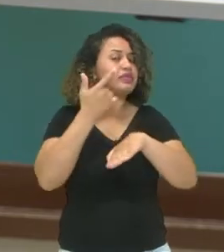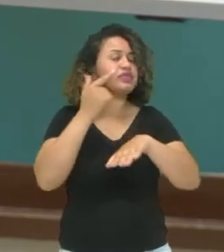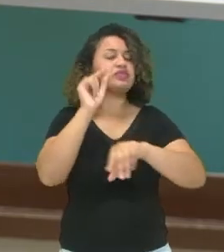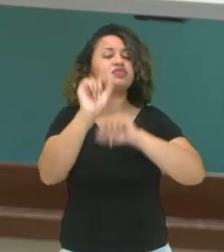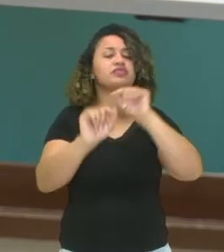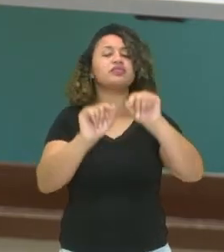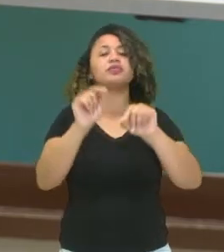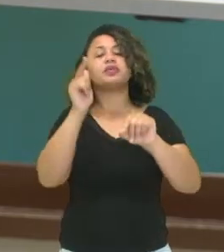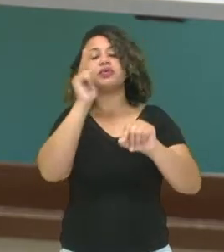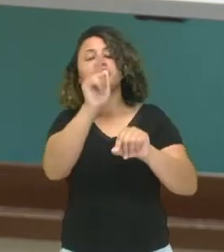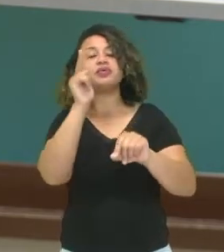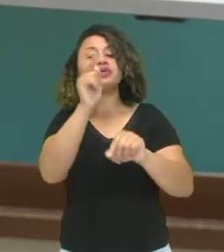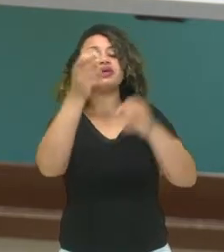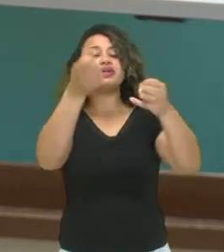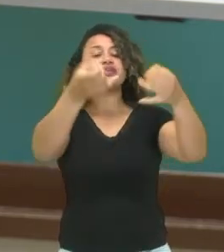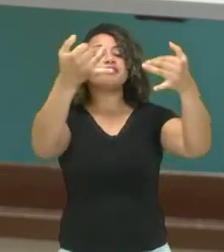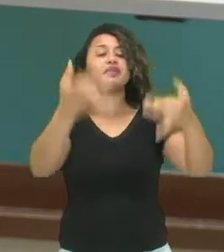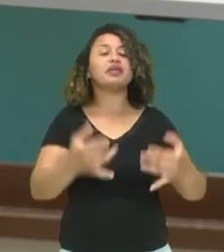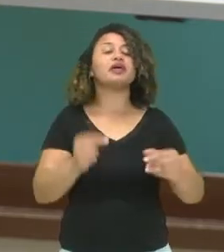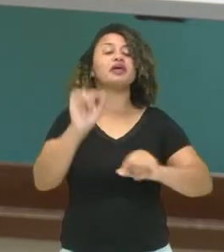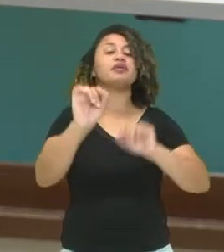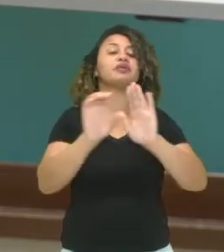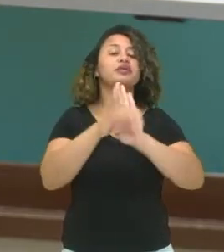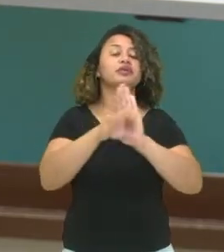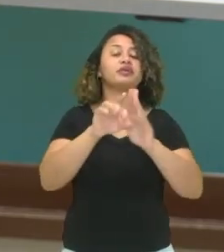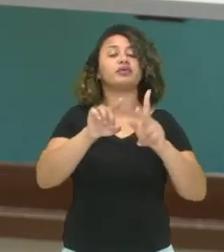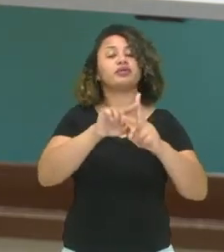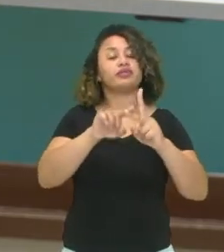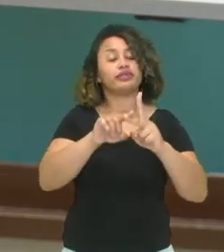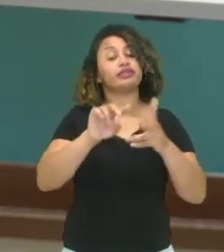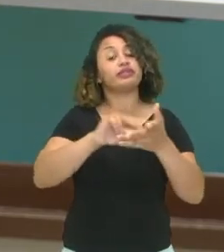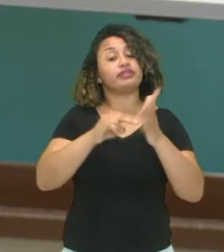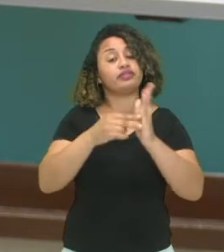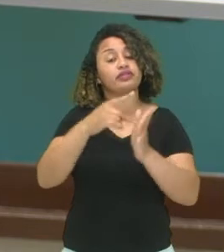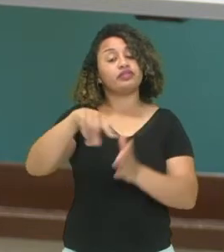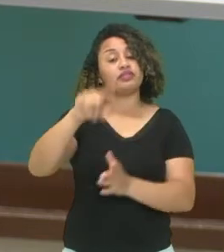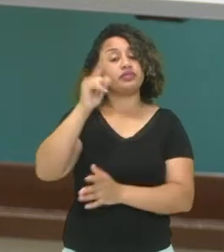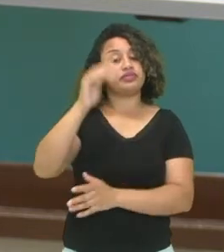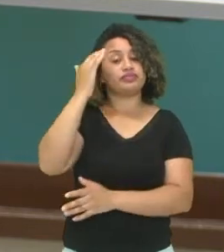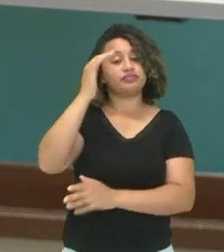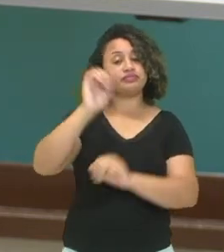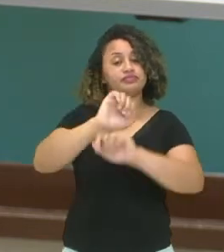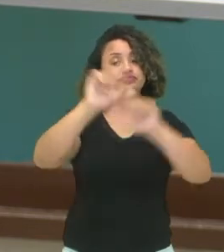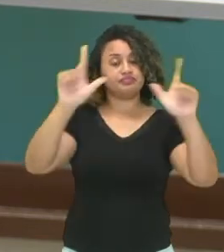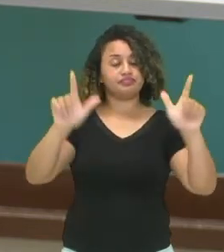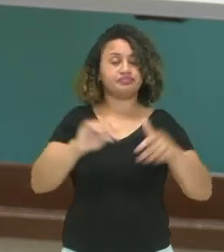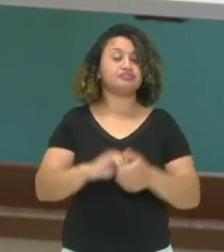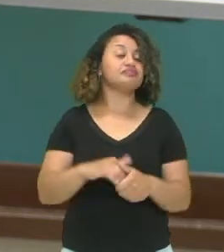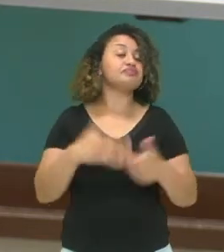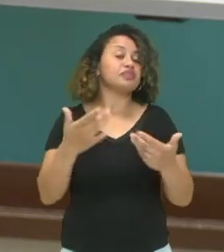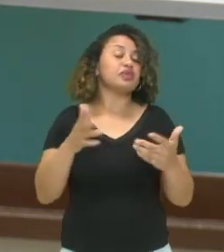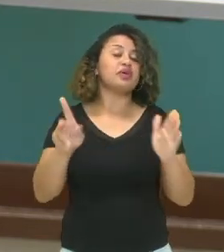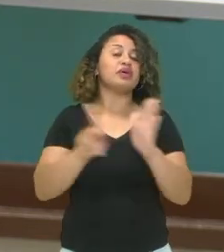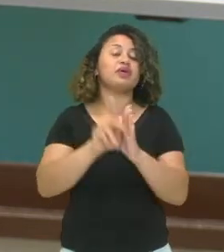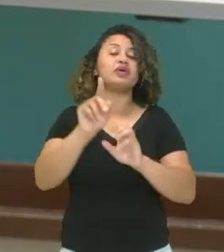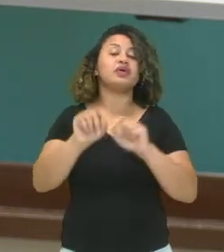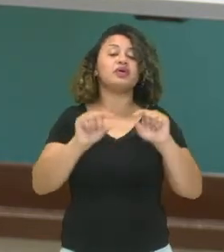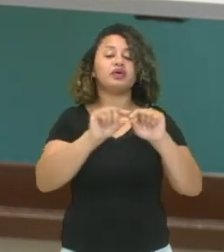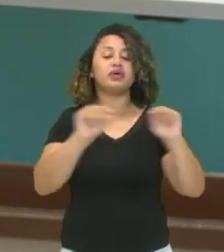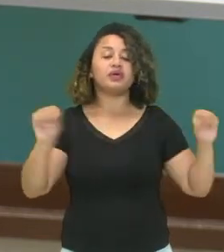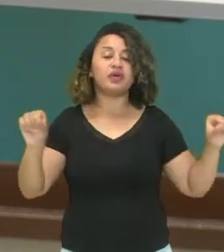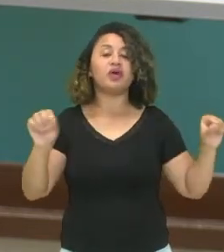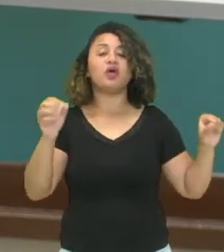o conceito, significa que vocês entenderam. Então, ângulo vai ser em relação a uma reta